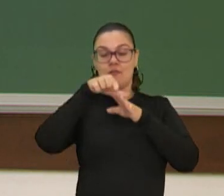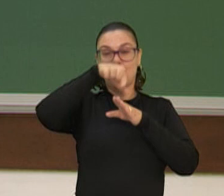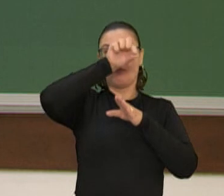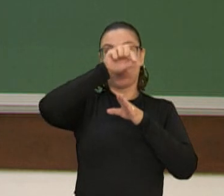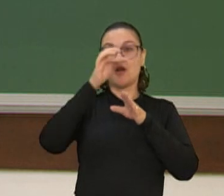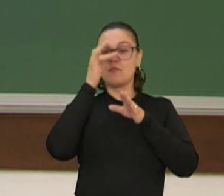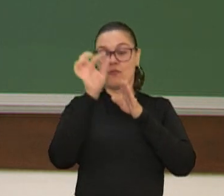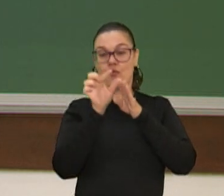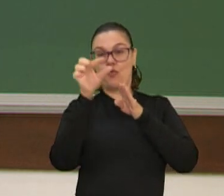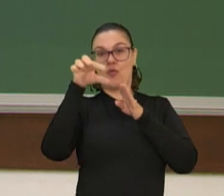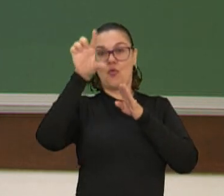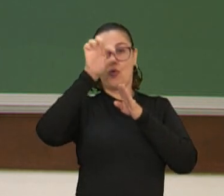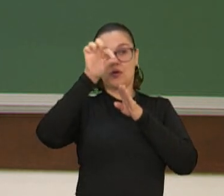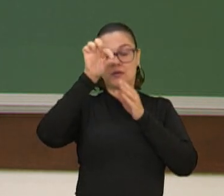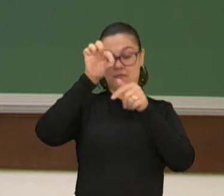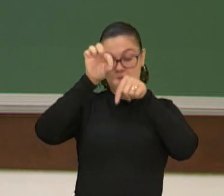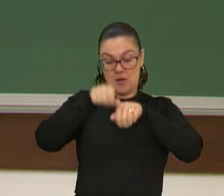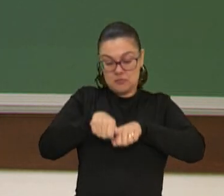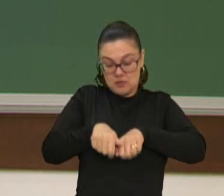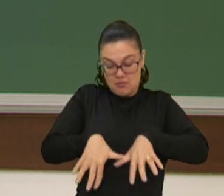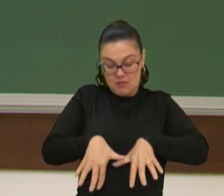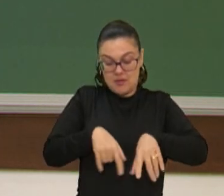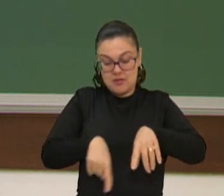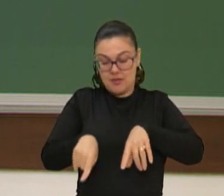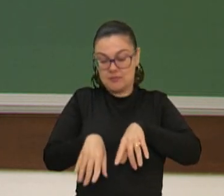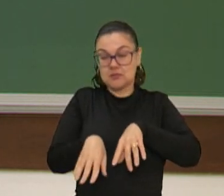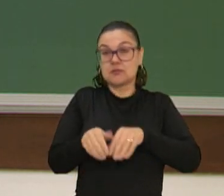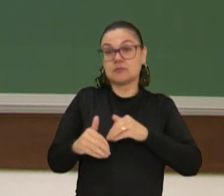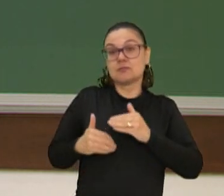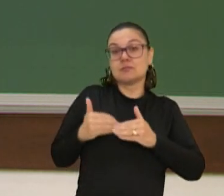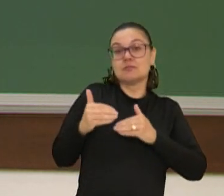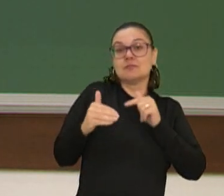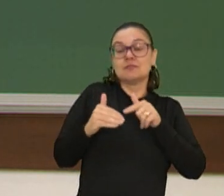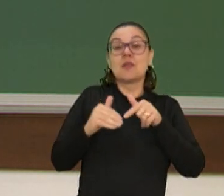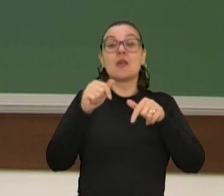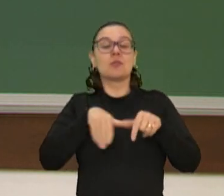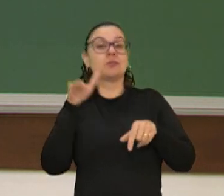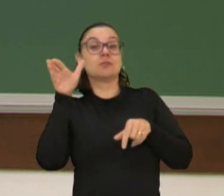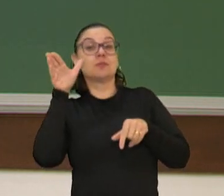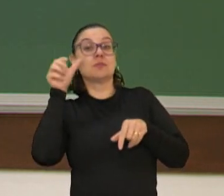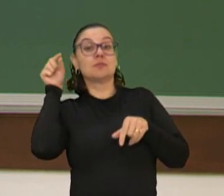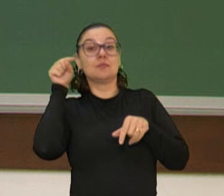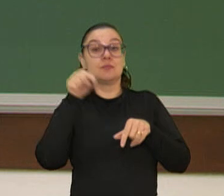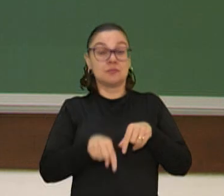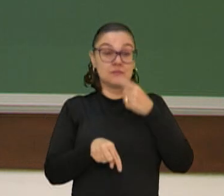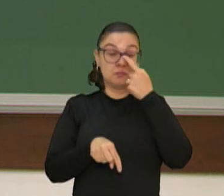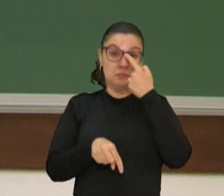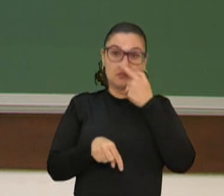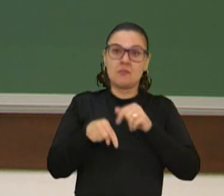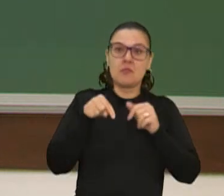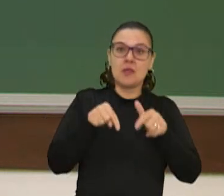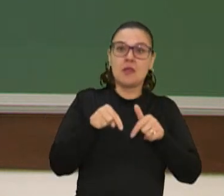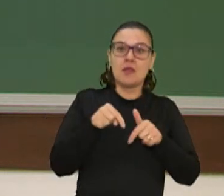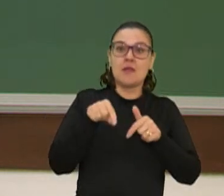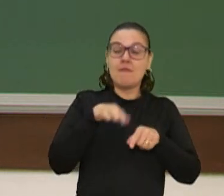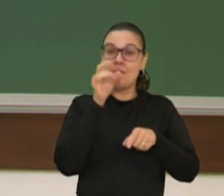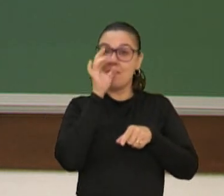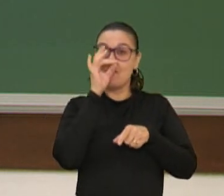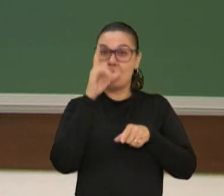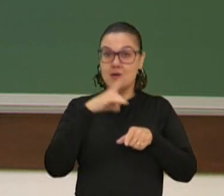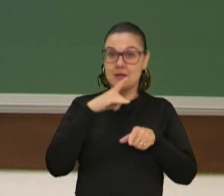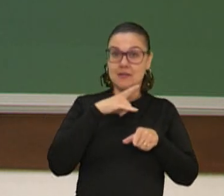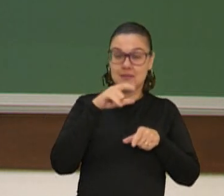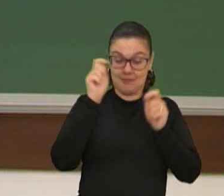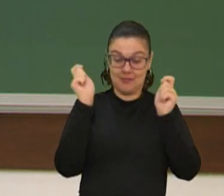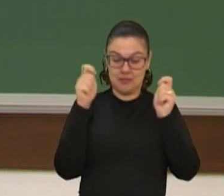ramos, etc. E a parte de raiz, que vai produzindo isso. E algo muito interessante que a maior parte das plantas é capaz, e que nós